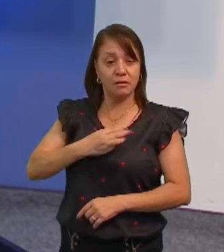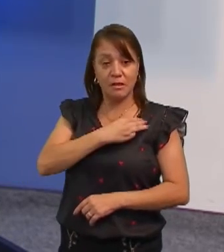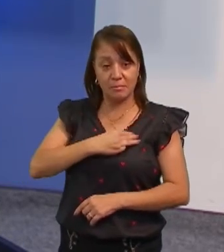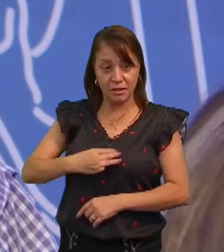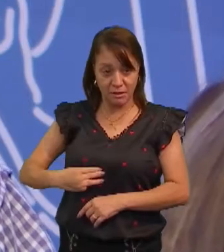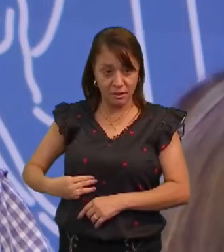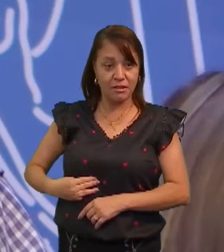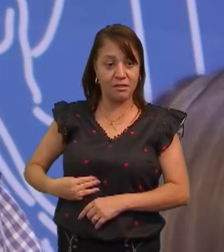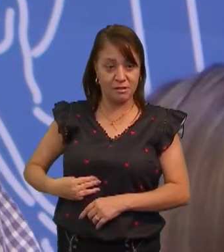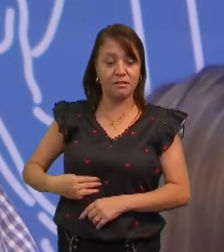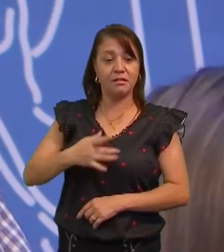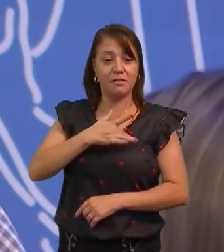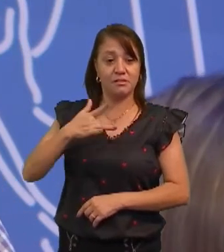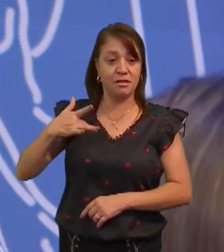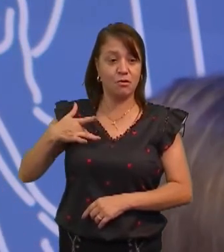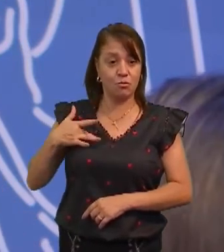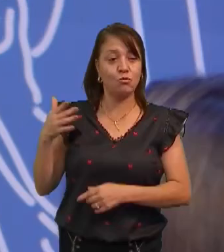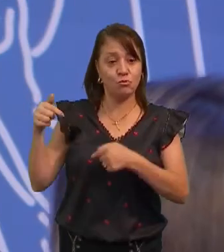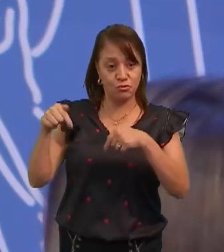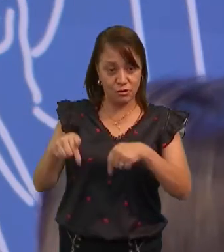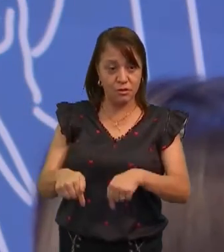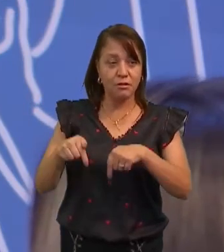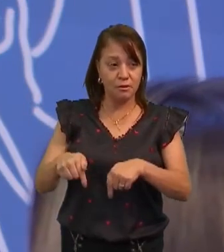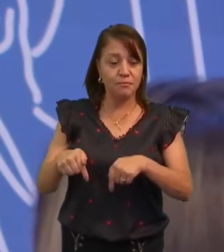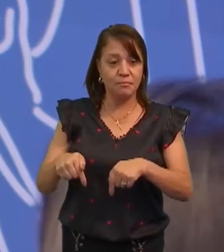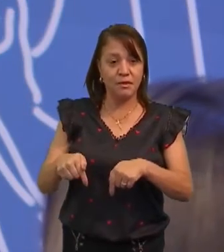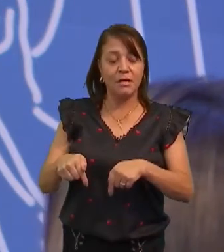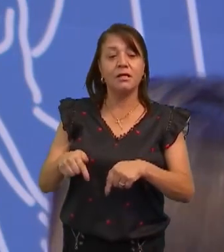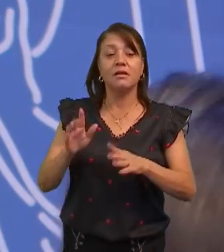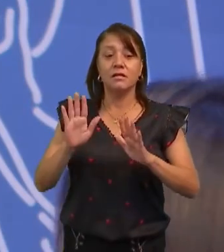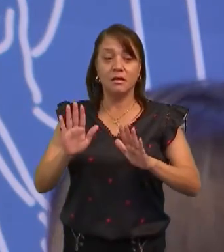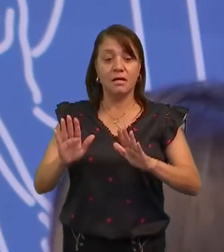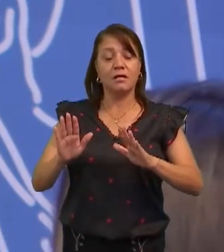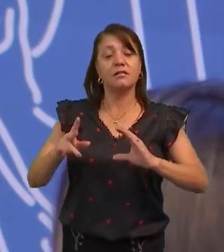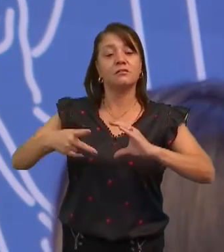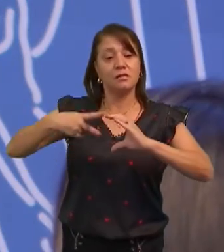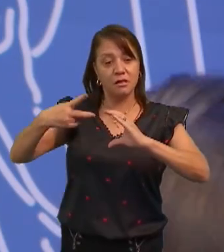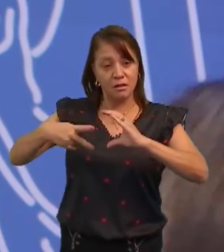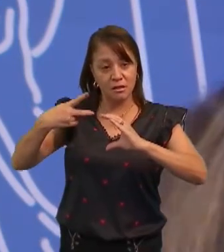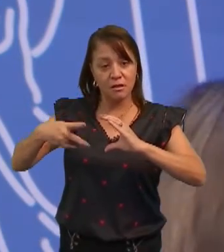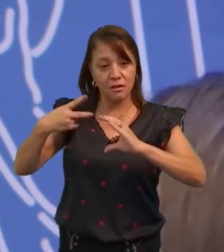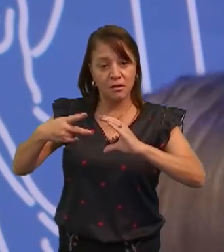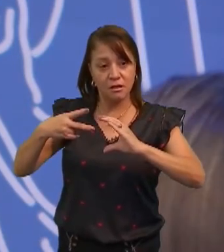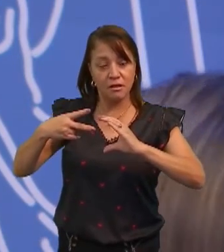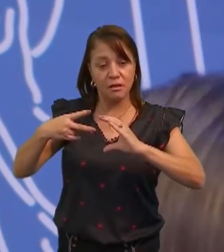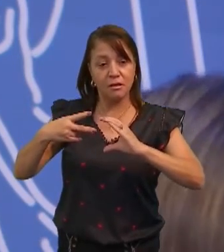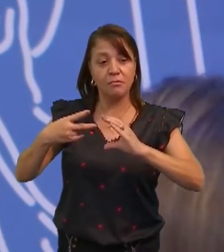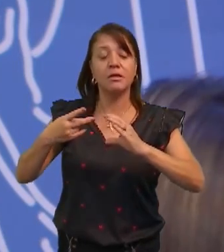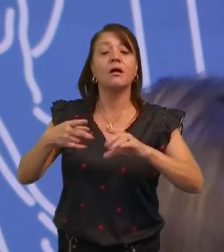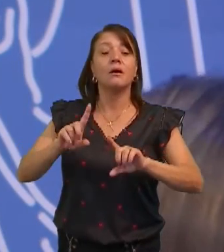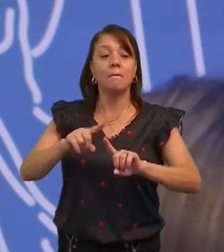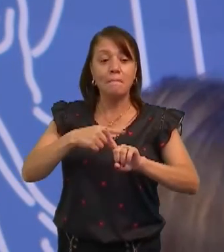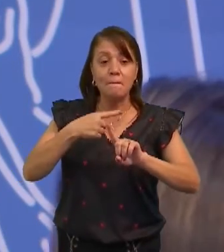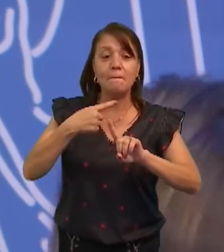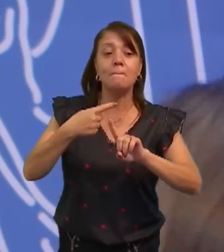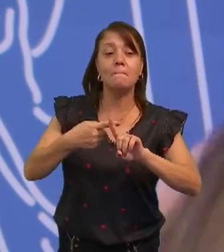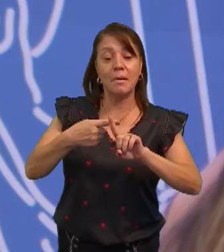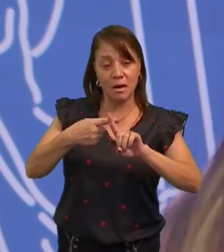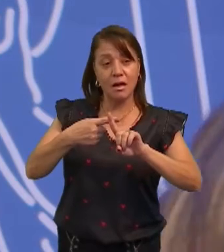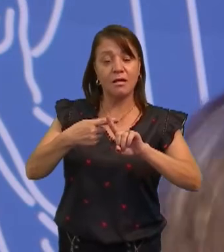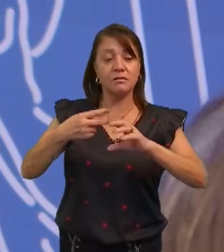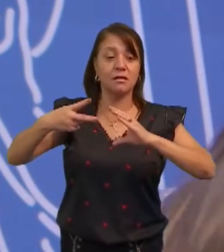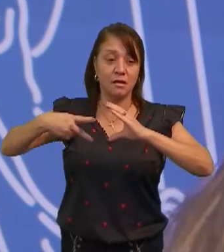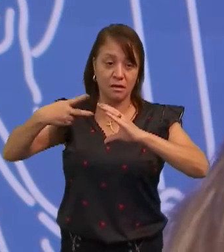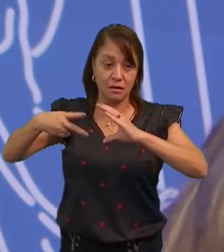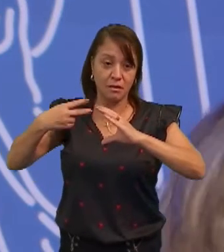muito nos orgulho né E essa discão foi Câmara Federal governo estado de Minas Gerais Prefeitura Municipal de juus de fora e a Câmara